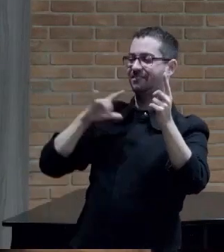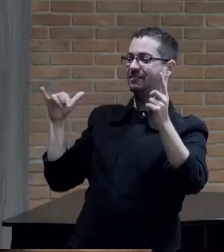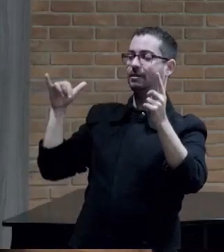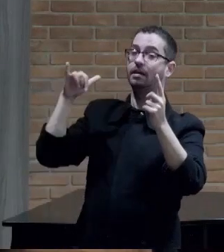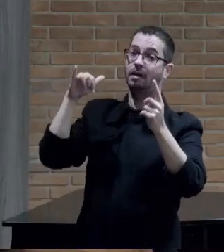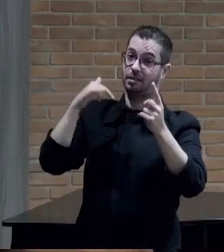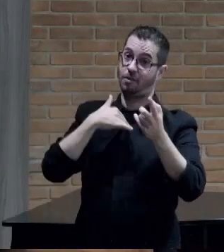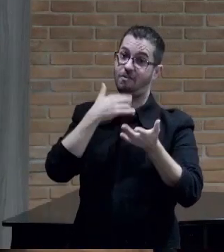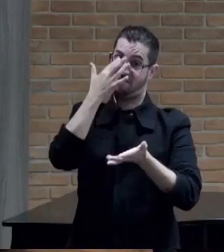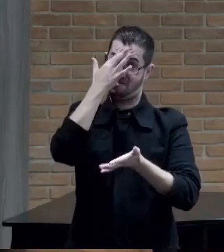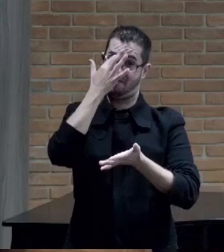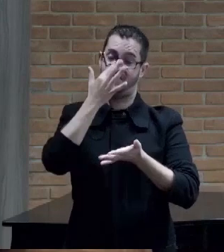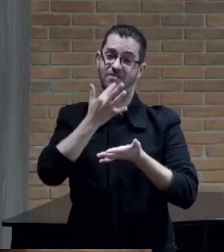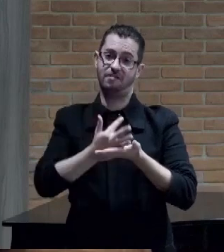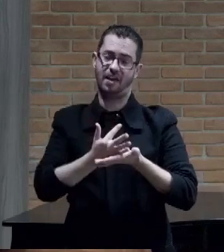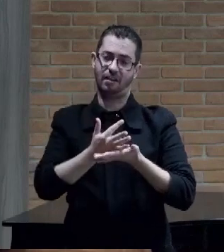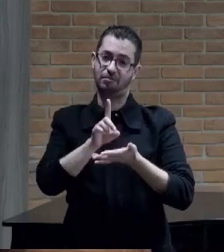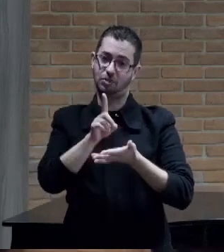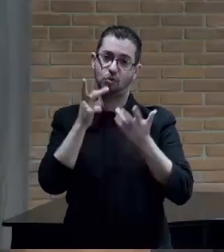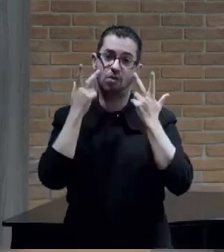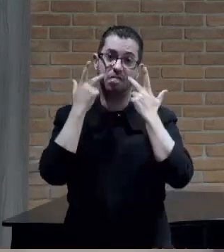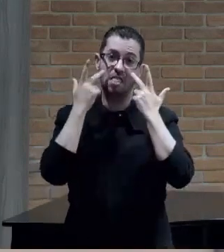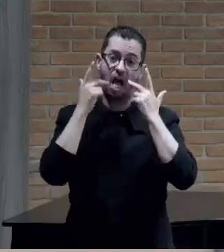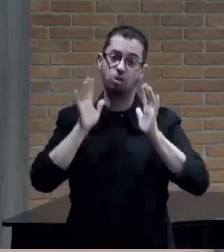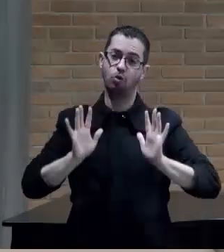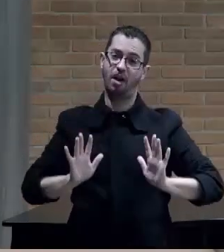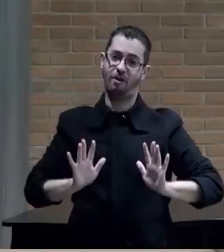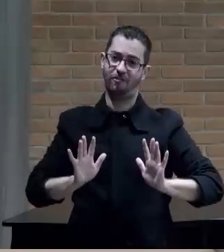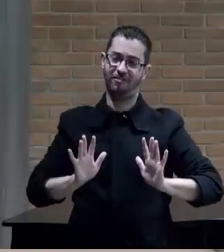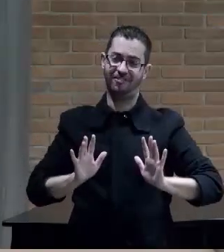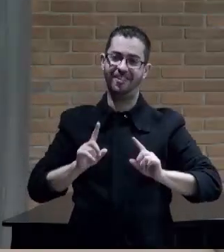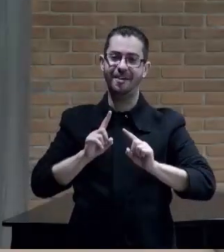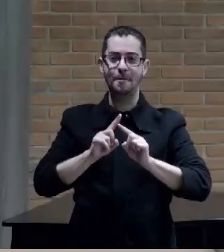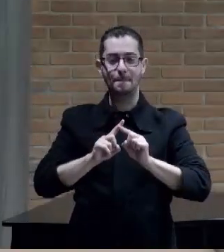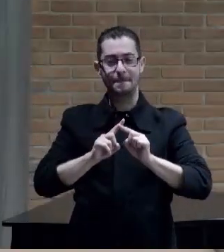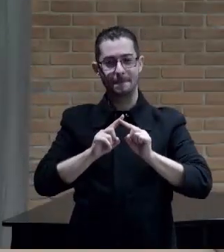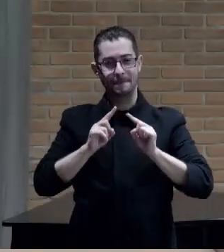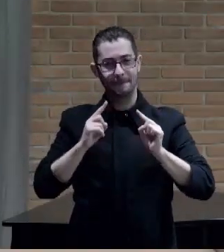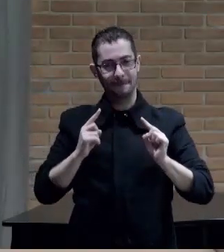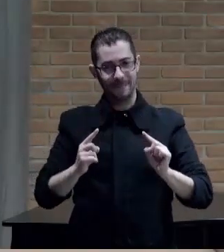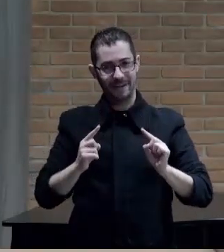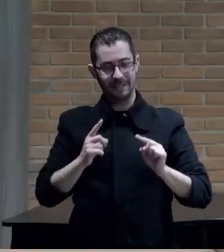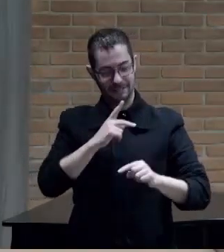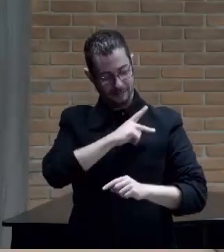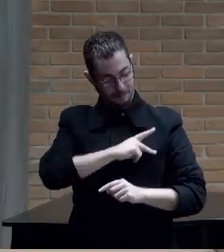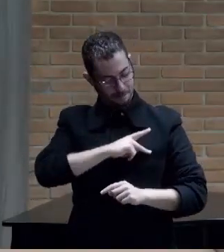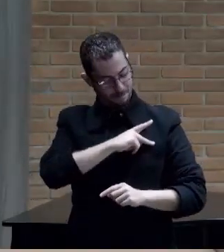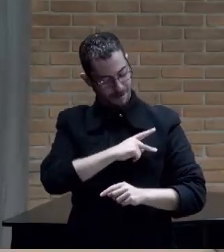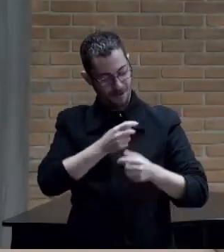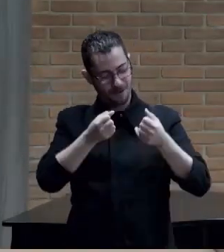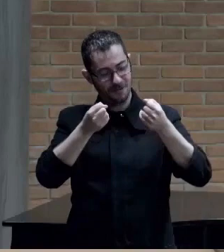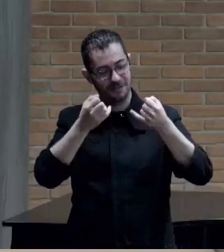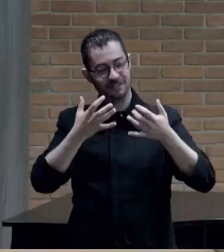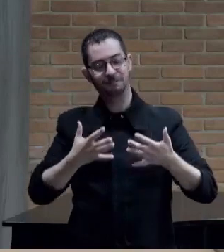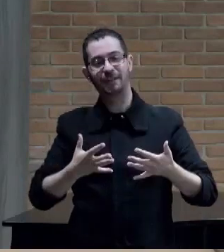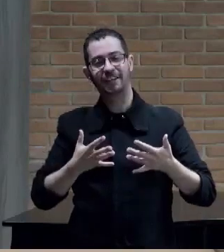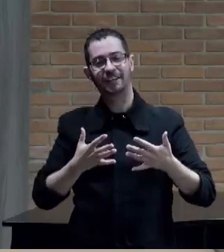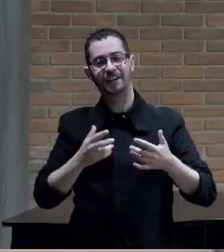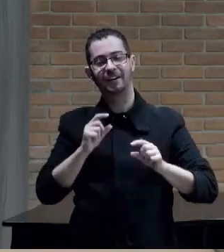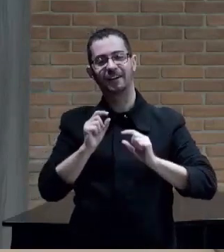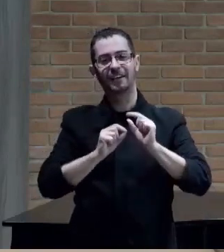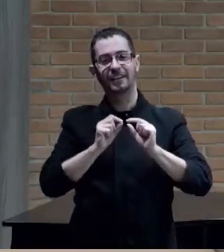uma crença o quê? Natural. Agora, o que o apóstolo Paulo está dizendo aqui é